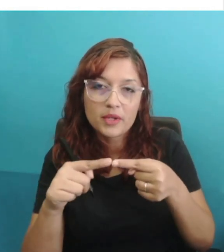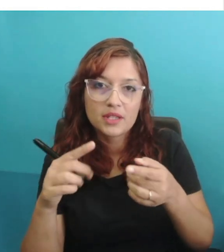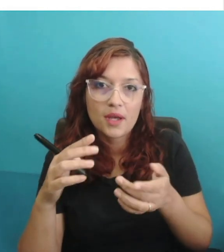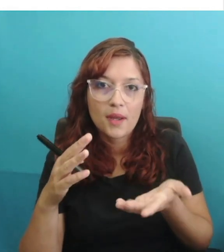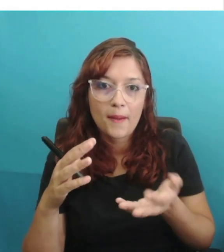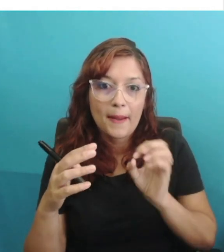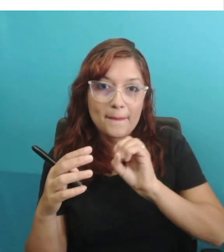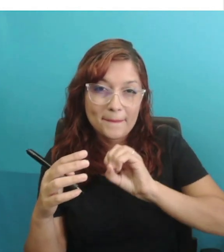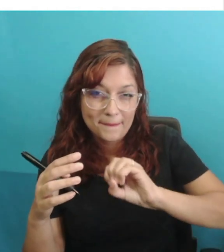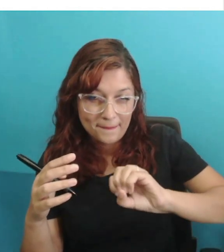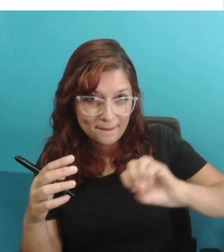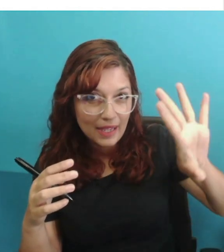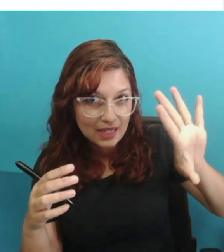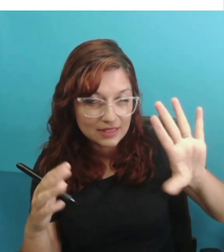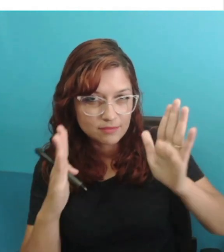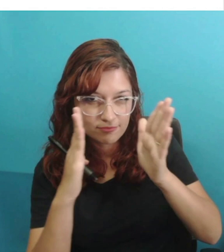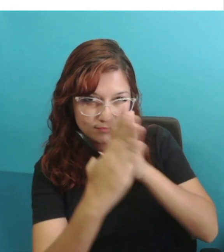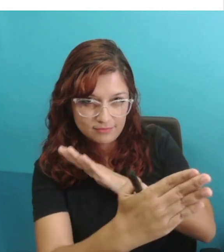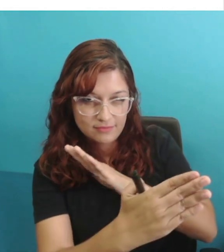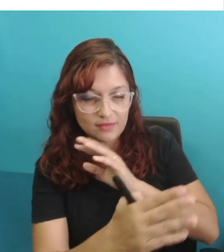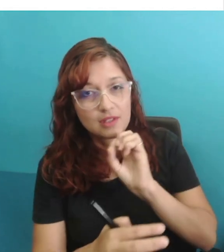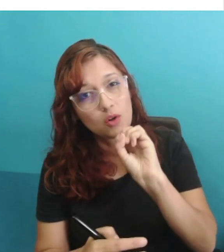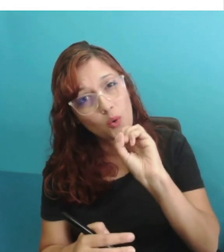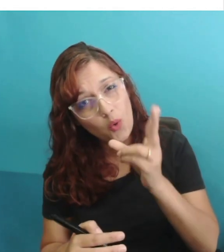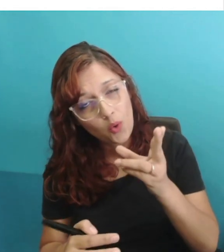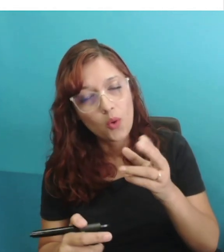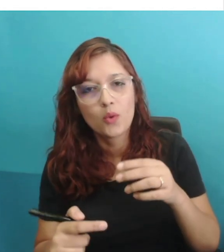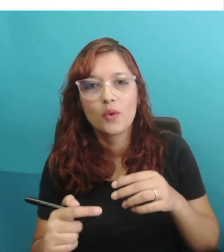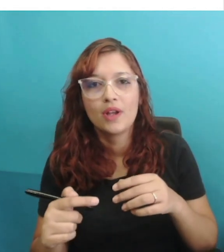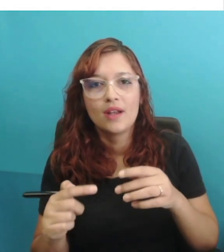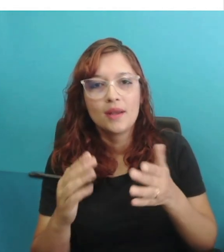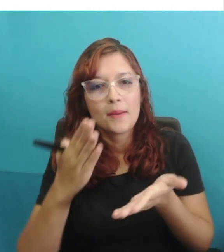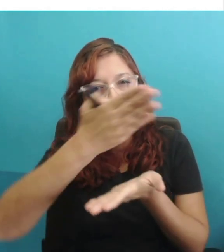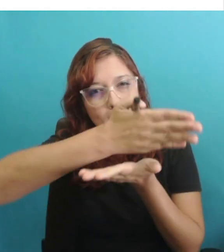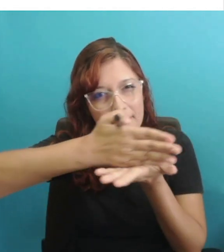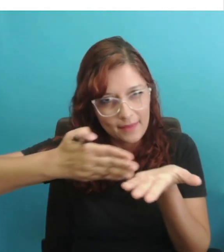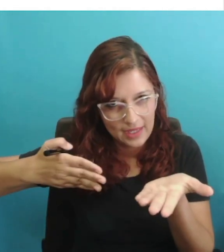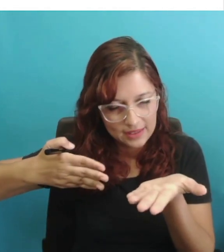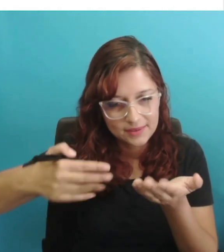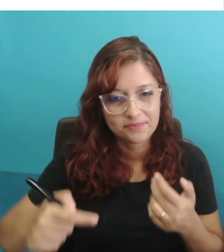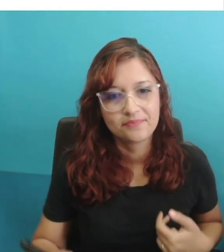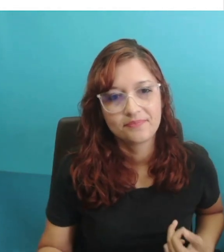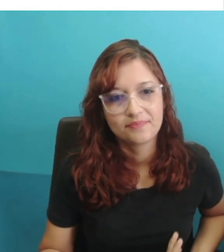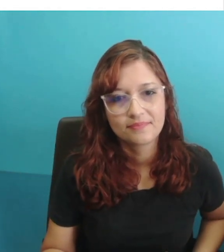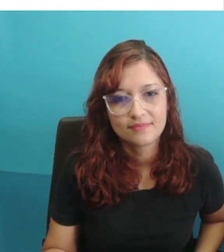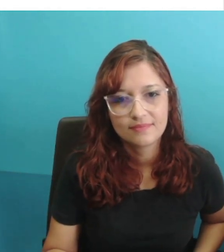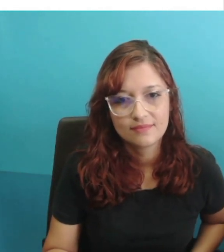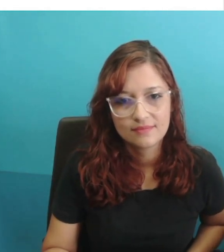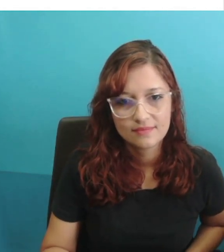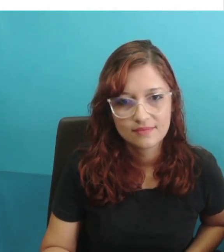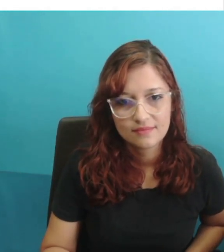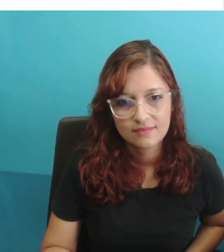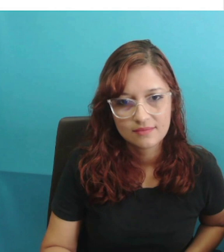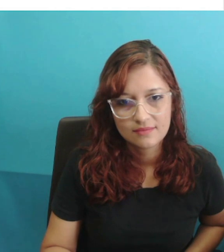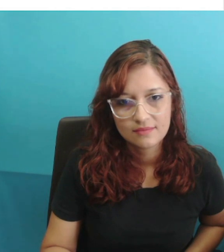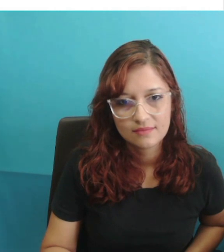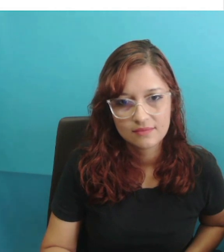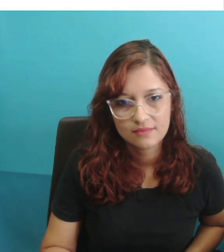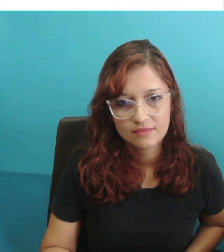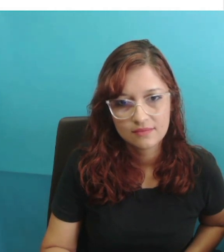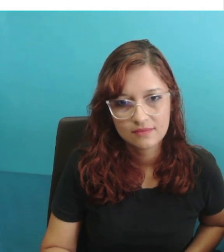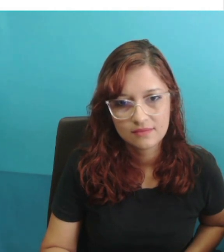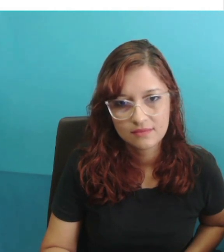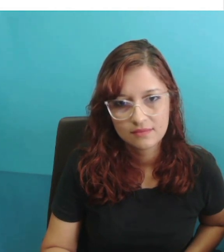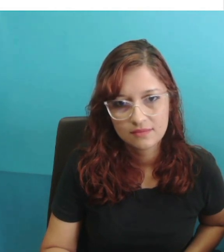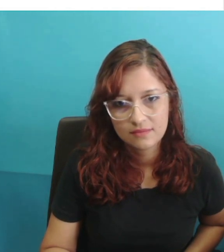E o verbo partir, que significa ir embora ou dividir.